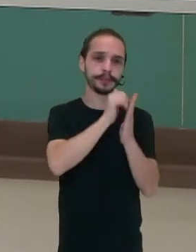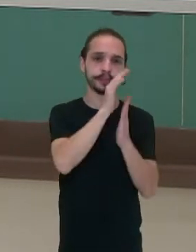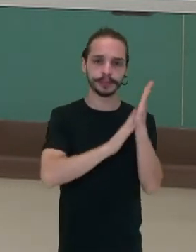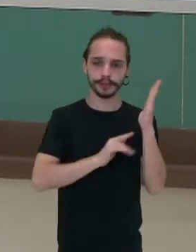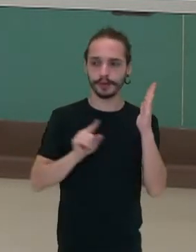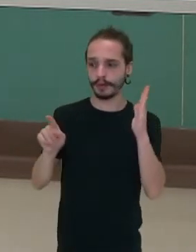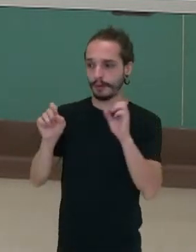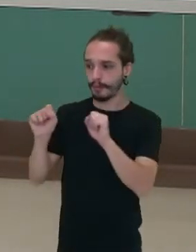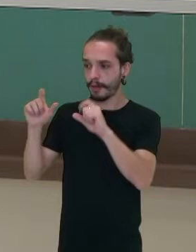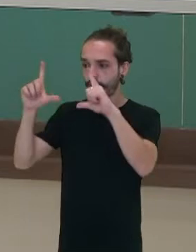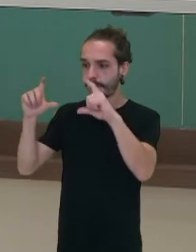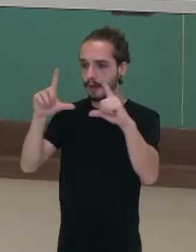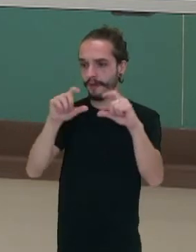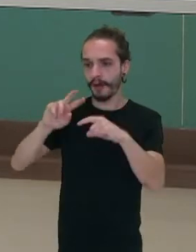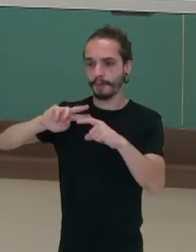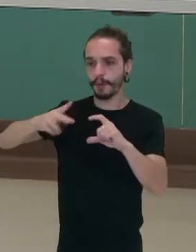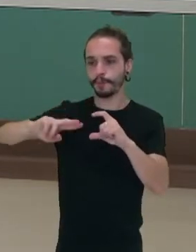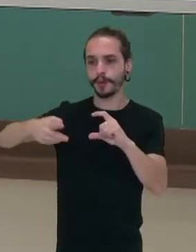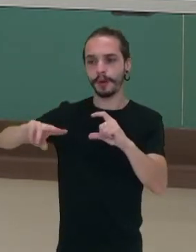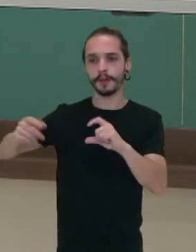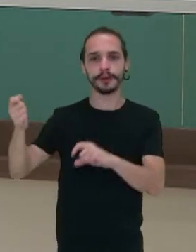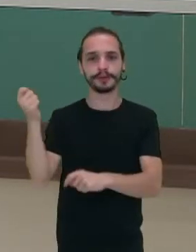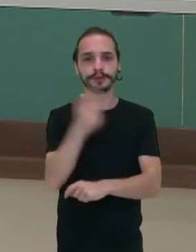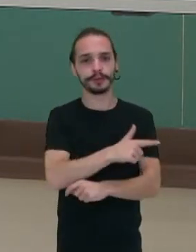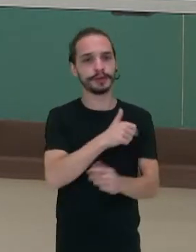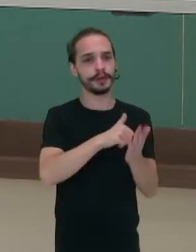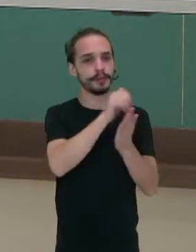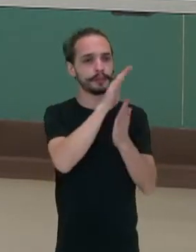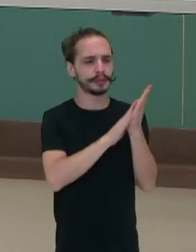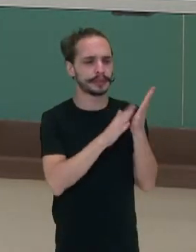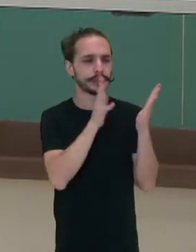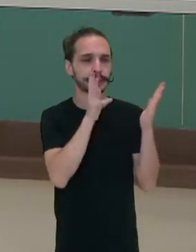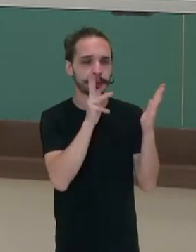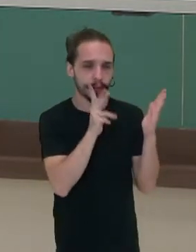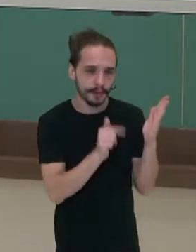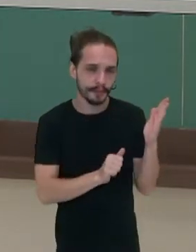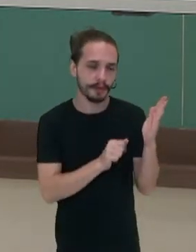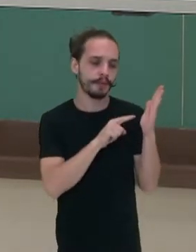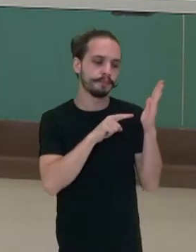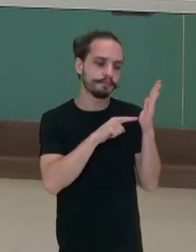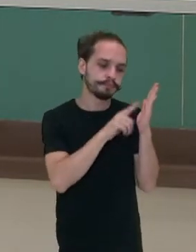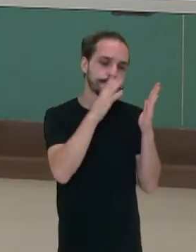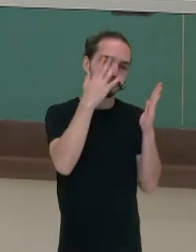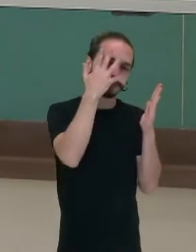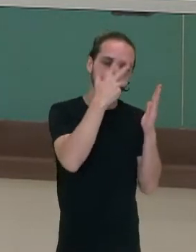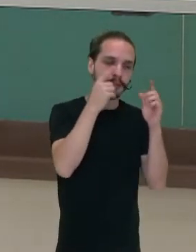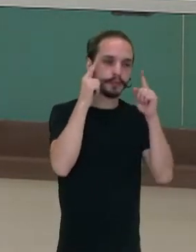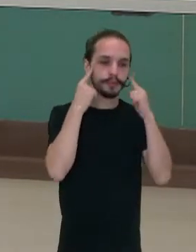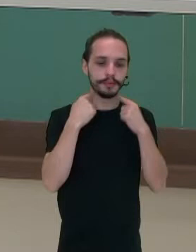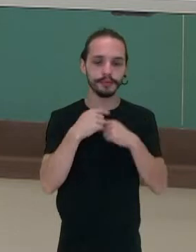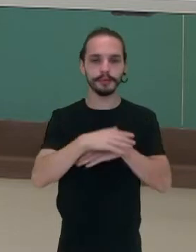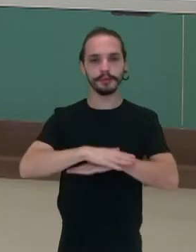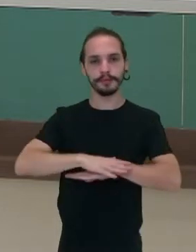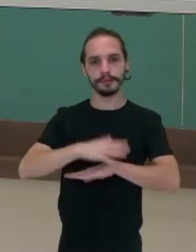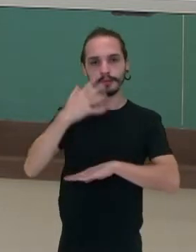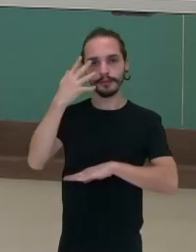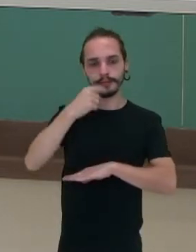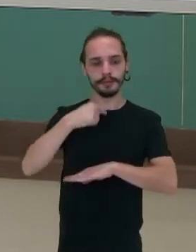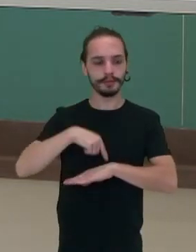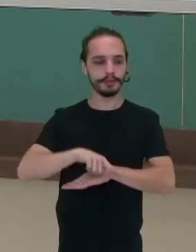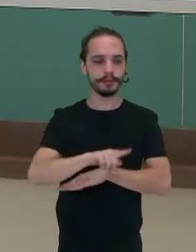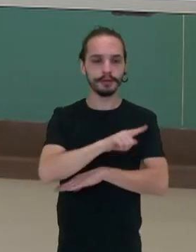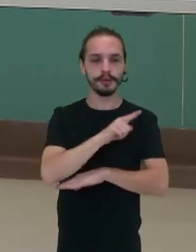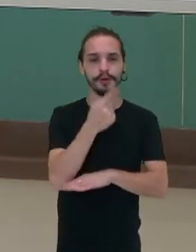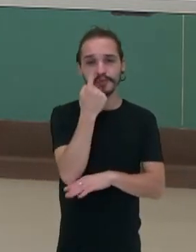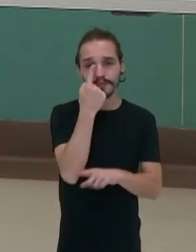esse retrato várias vezes porque eu tenho negativo, do que eu contratar um pintor e fazer com que esse pintor faça esse retrato, e esse pintor vai fazer o retrato uma vez. Se eu quiser